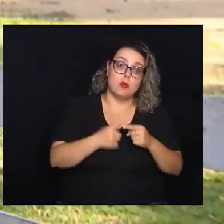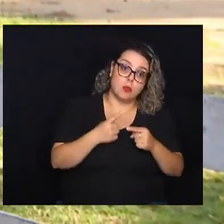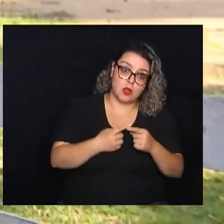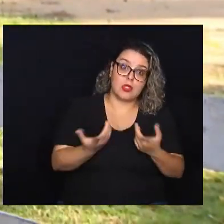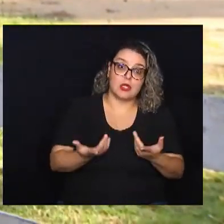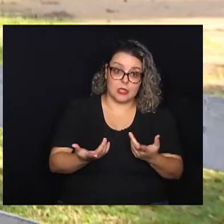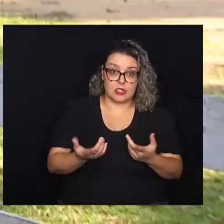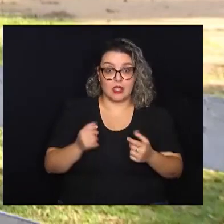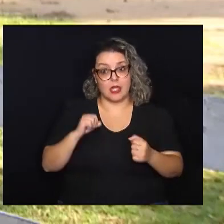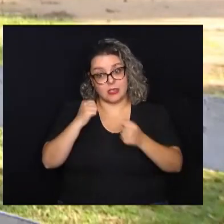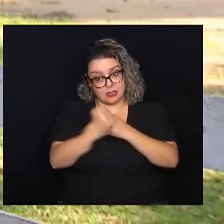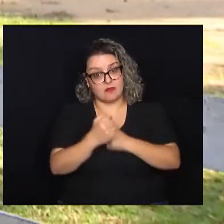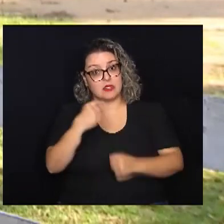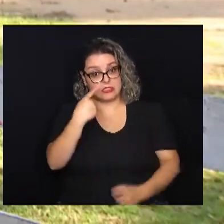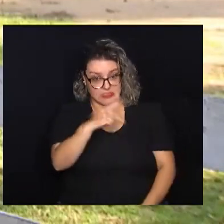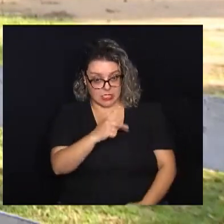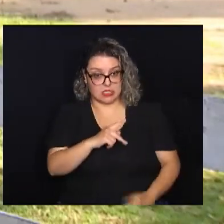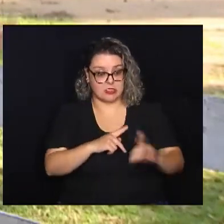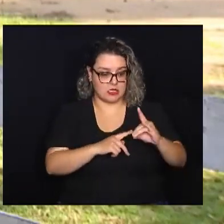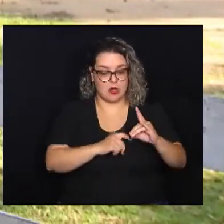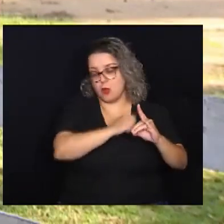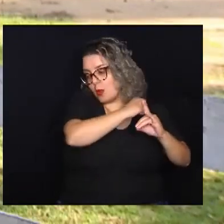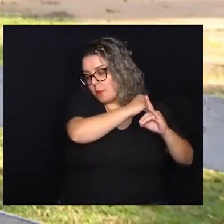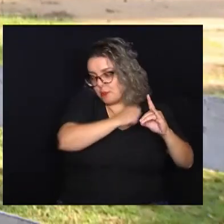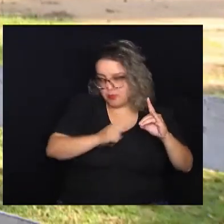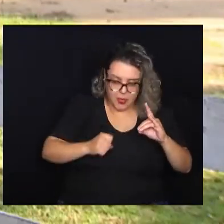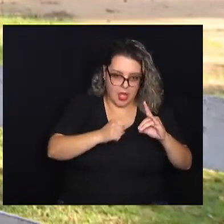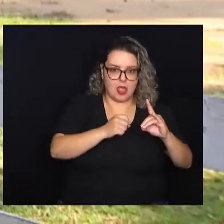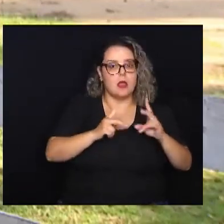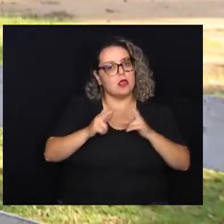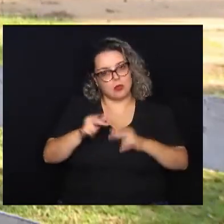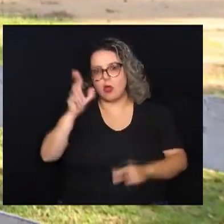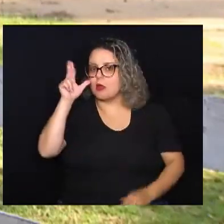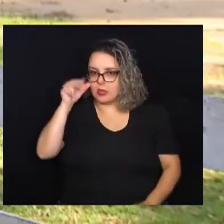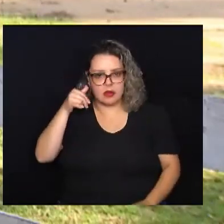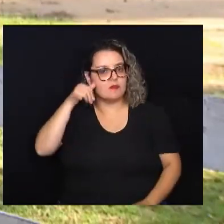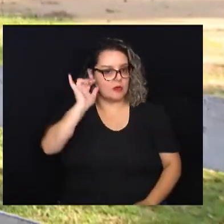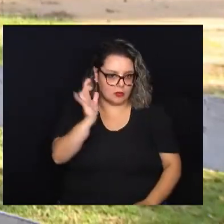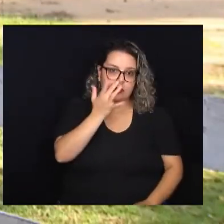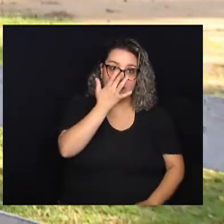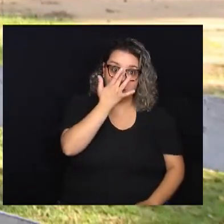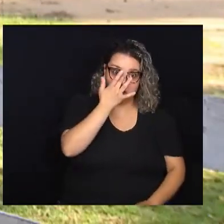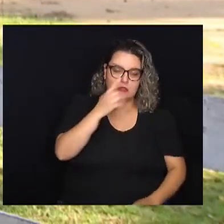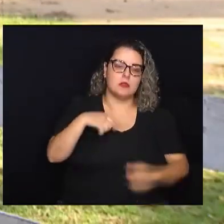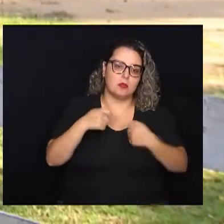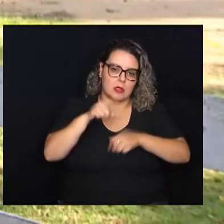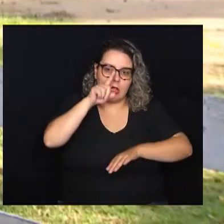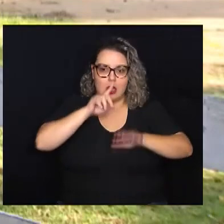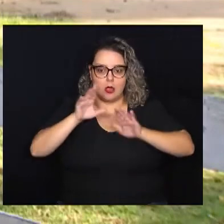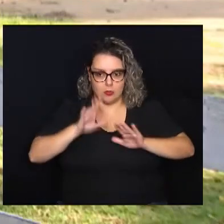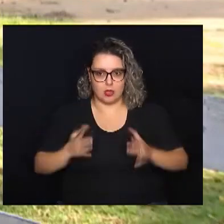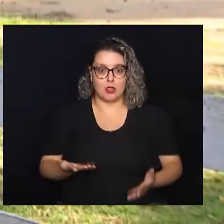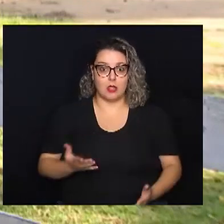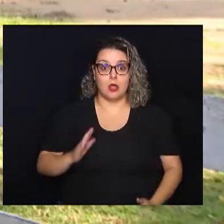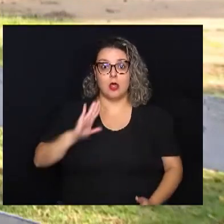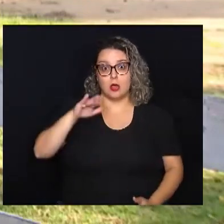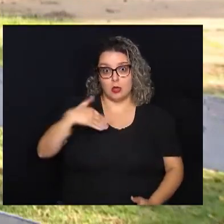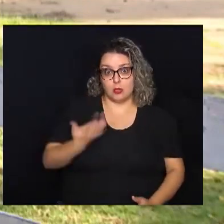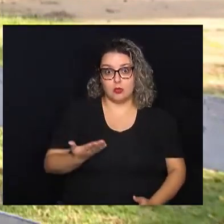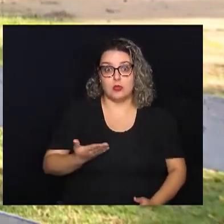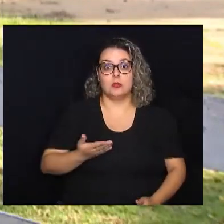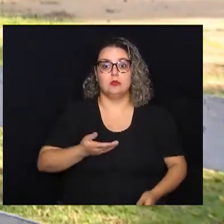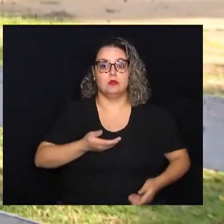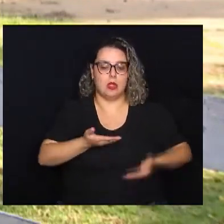método de defesa delas é o coice igual um cavalo igual uma vaca Então a gente tem que ter esse cuidado até quando a gente vai manejar